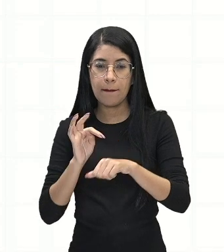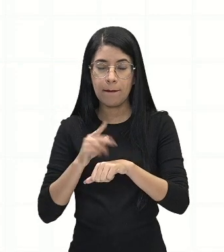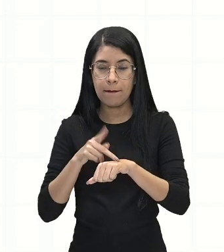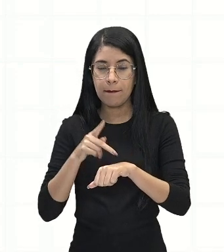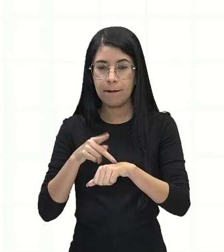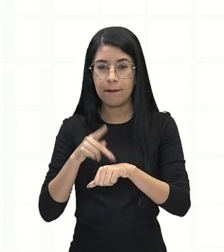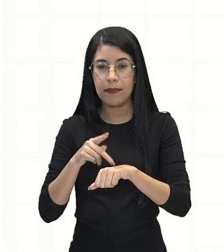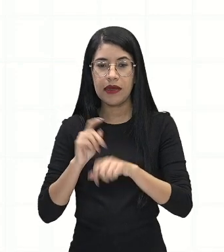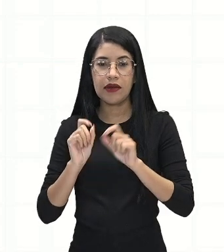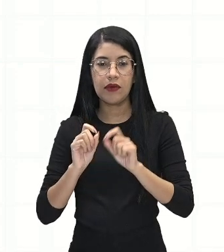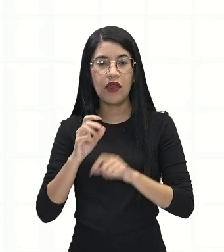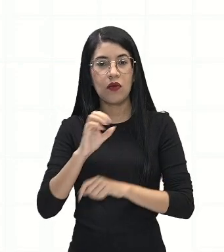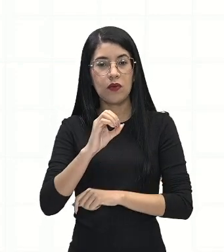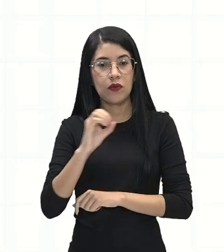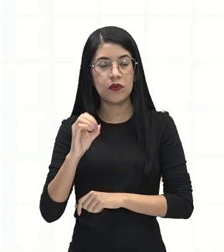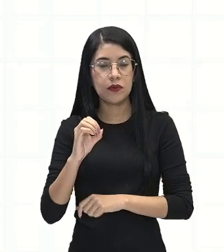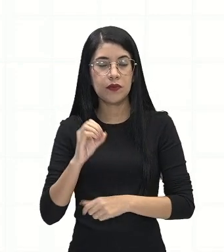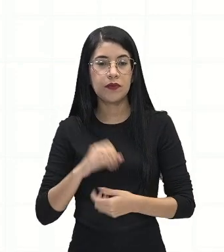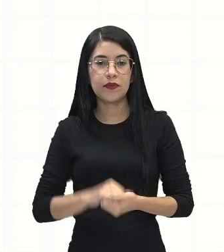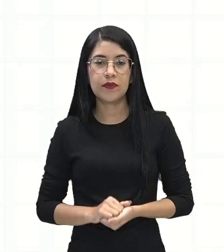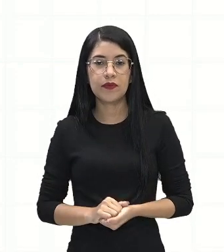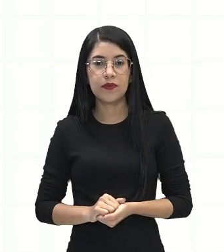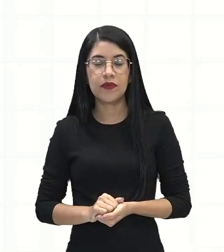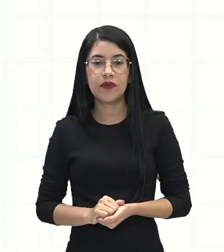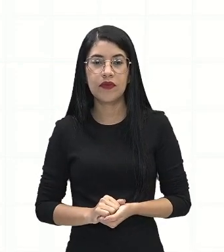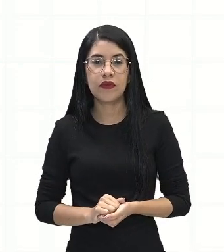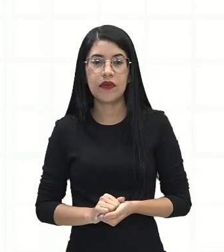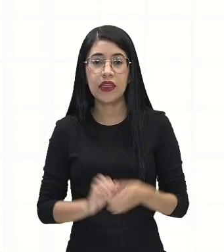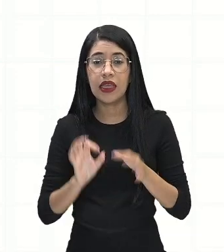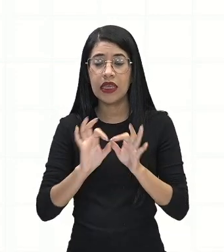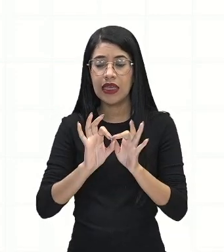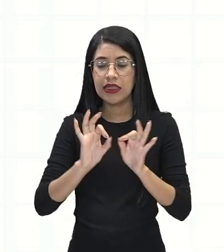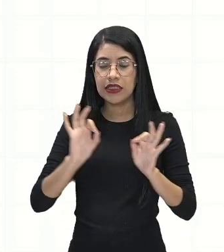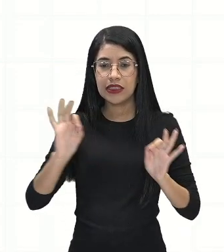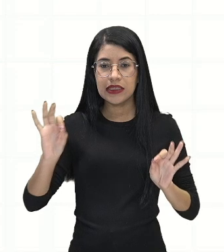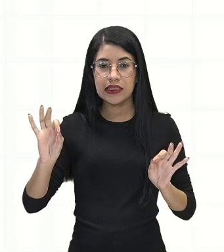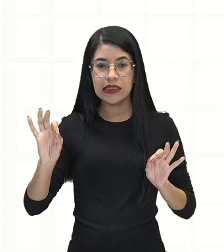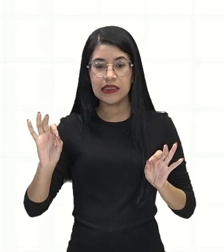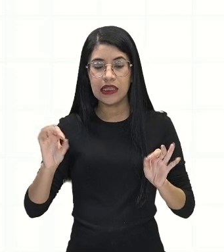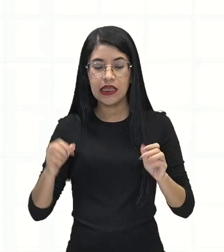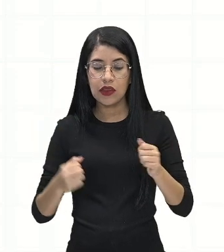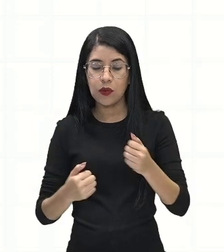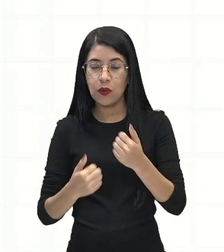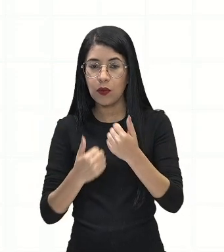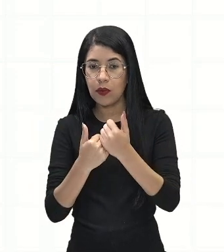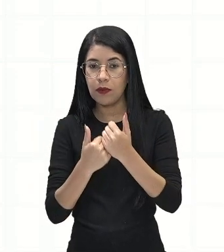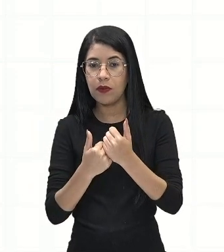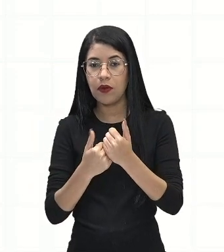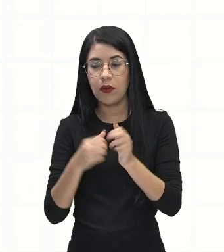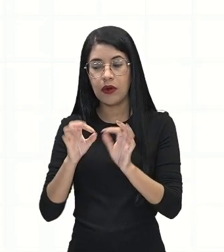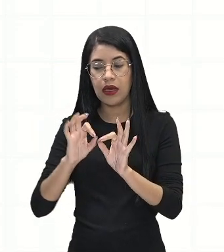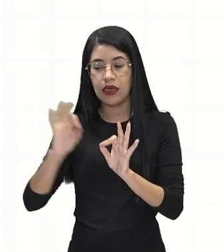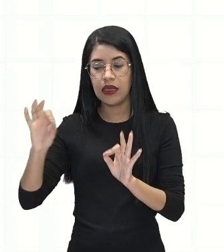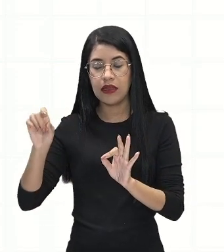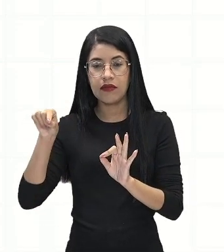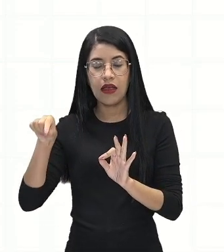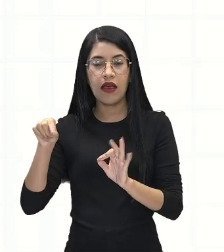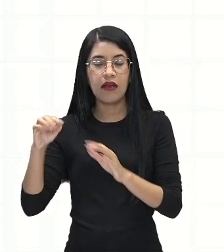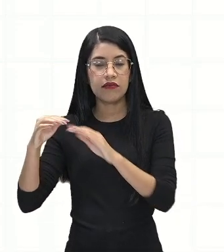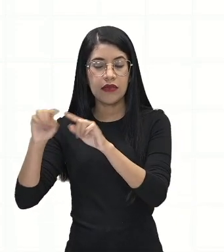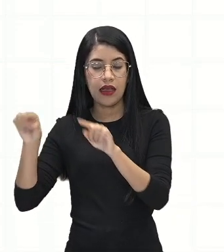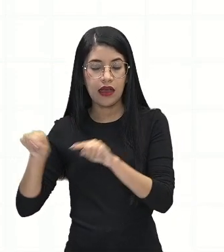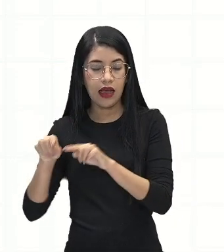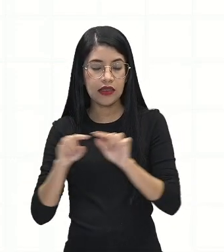no caso aqui a gente já viu, né? E as distâncias entre o ponto de apoio e o ponto de aplicação de cada uma das